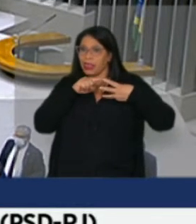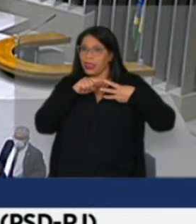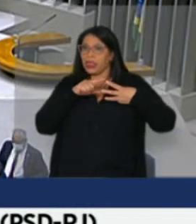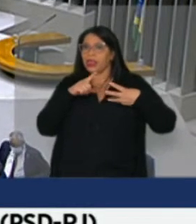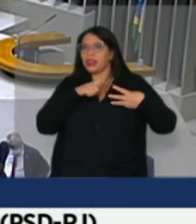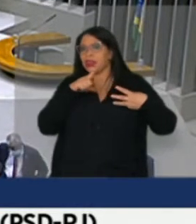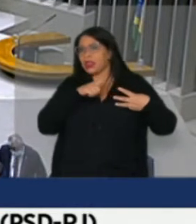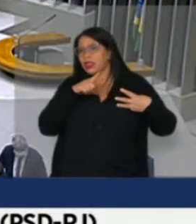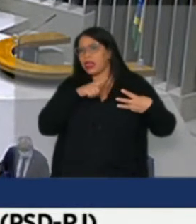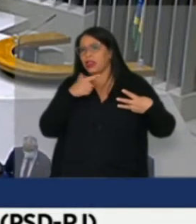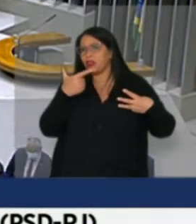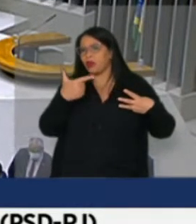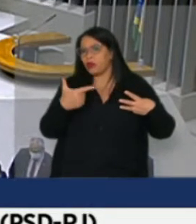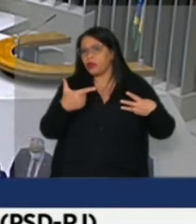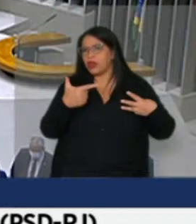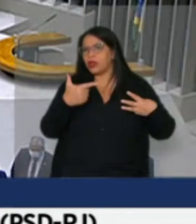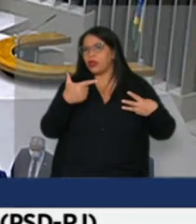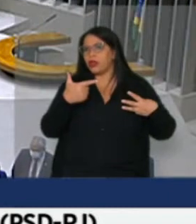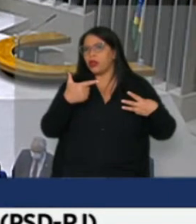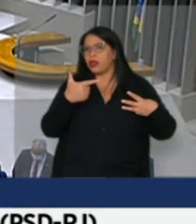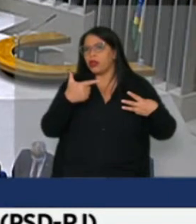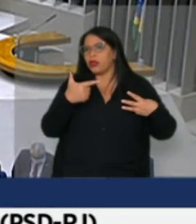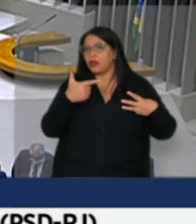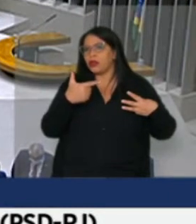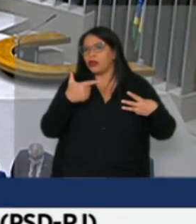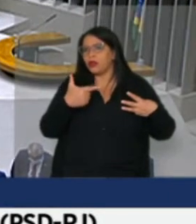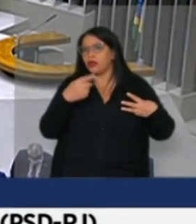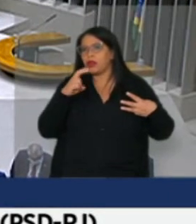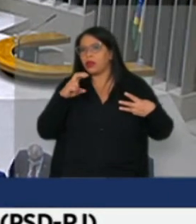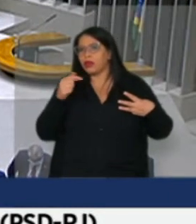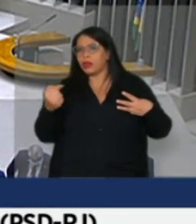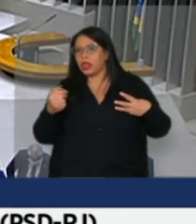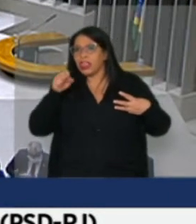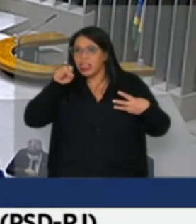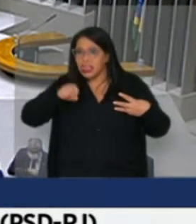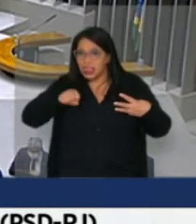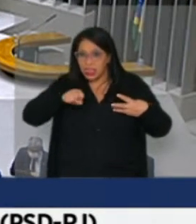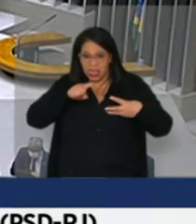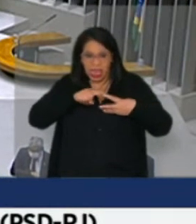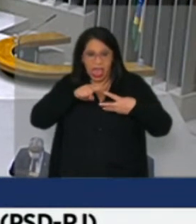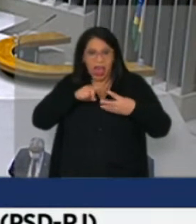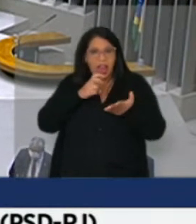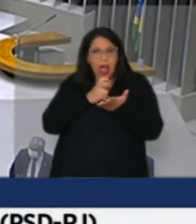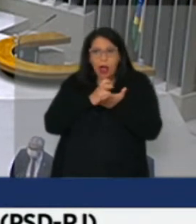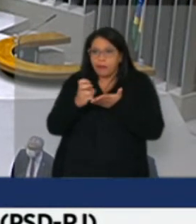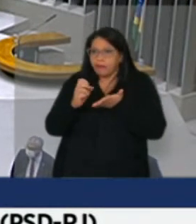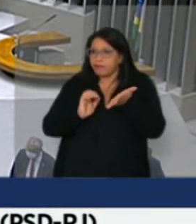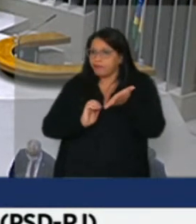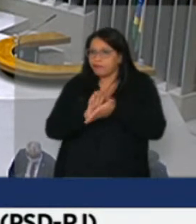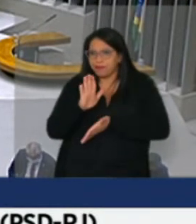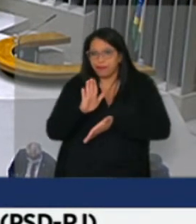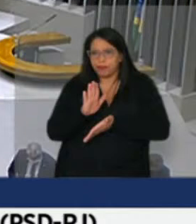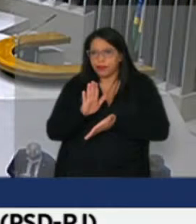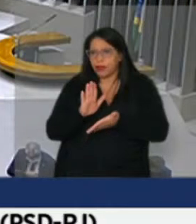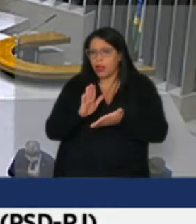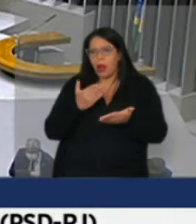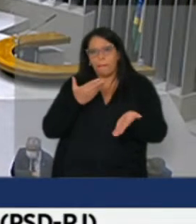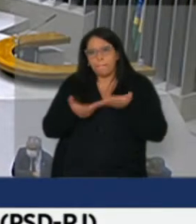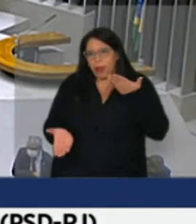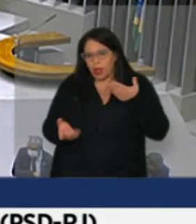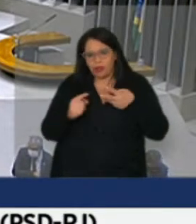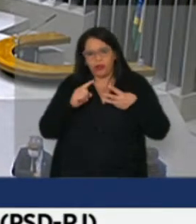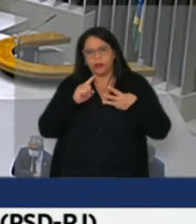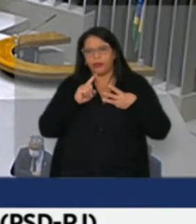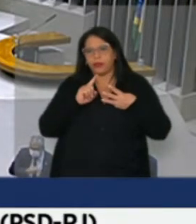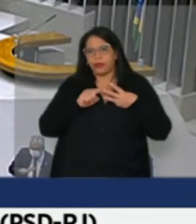menos 257 votos sim para que a cassação seja efetuada, a perda de mandato,